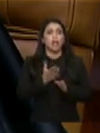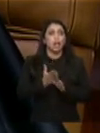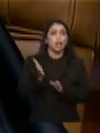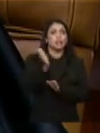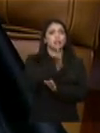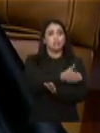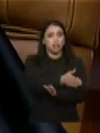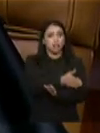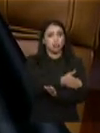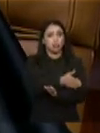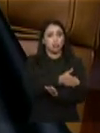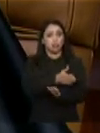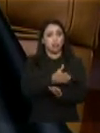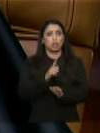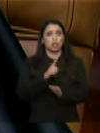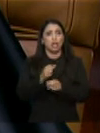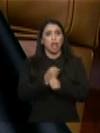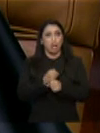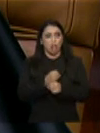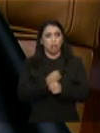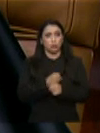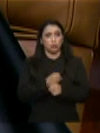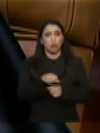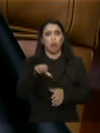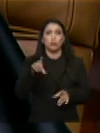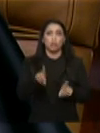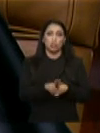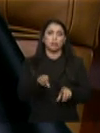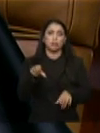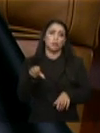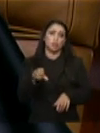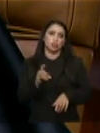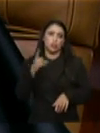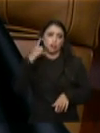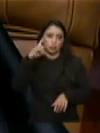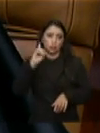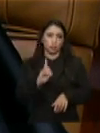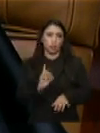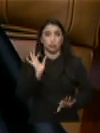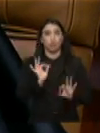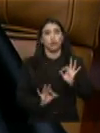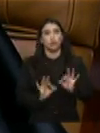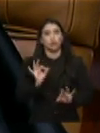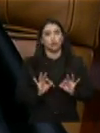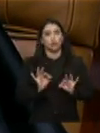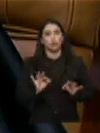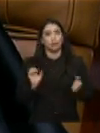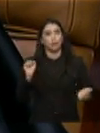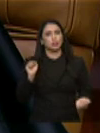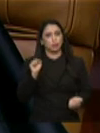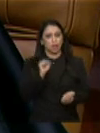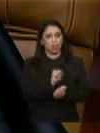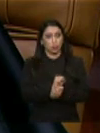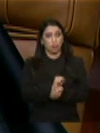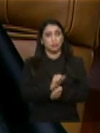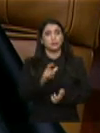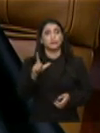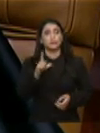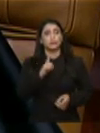anterioridade anual e nonagesimal. O julgamento, então, foi suspenso, tendo em